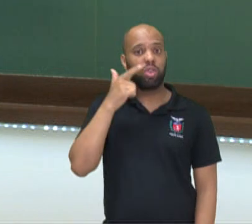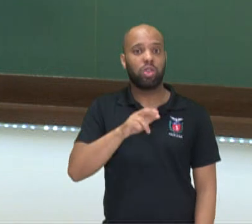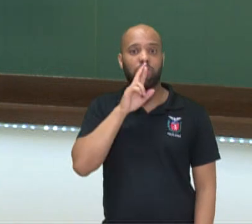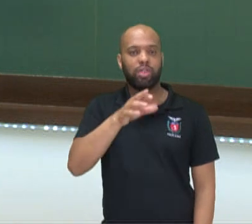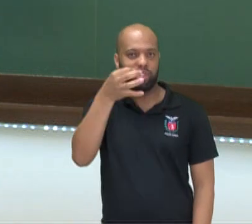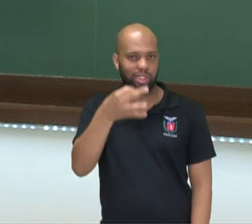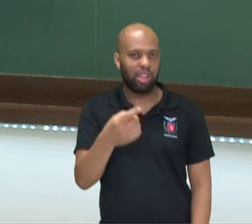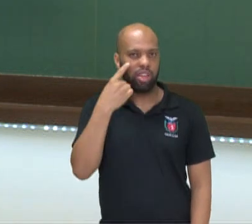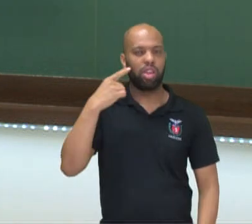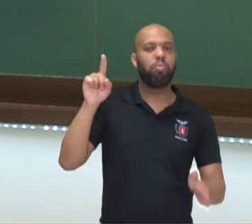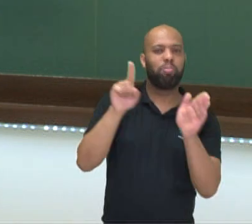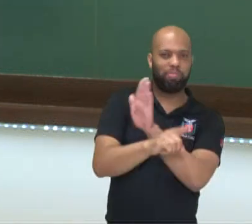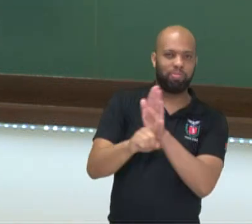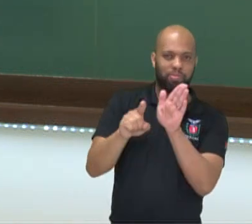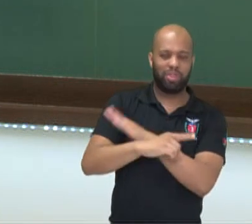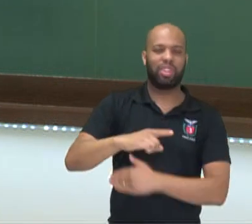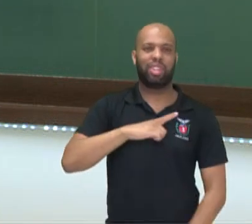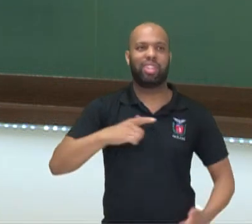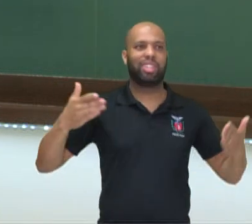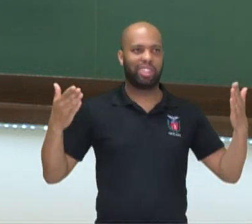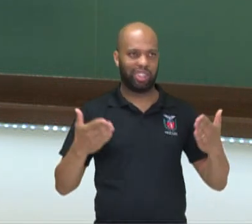questão pede. Vamos conferir.